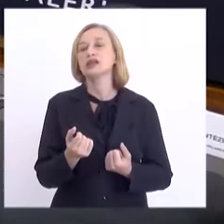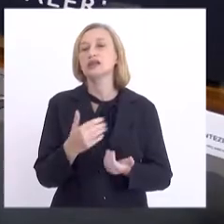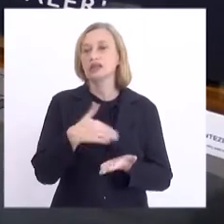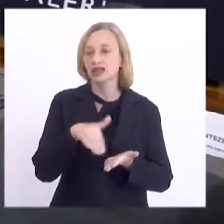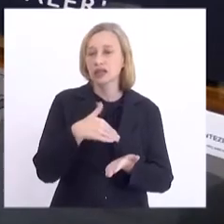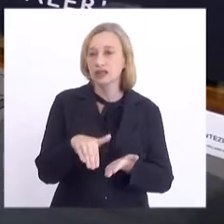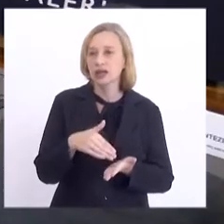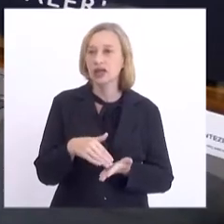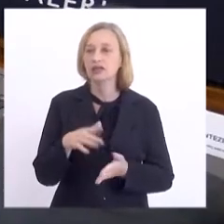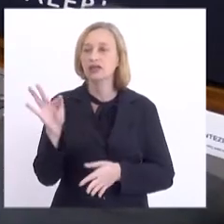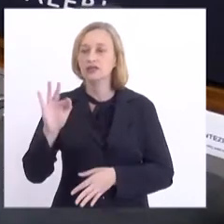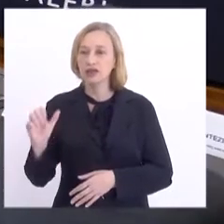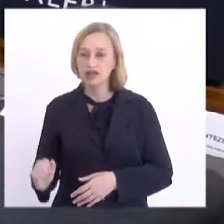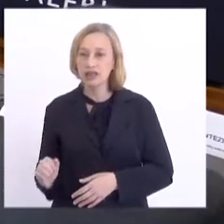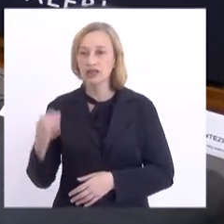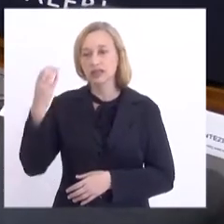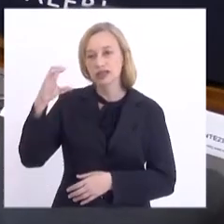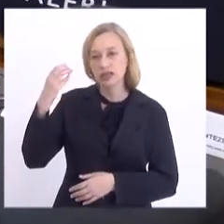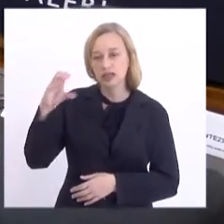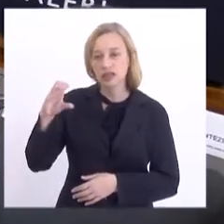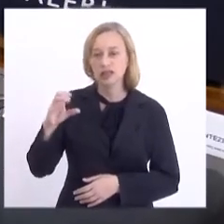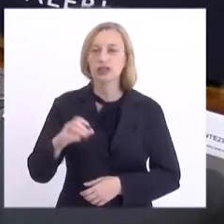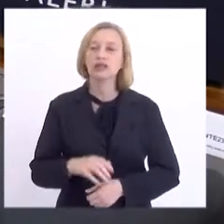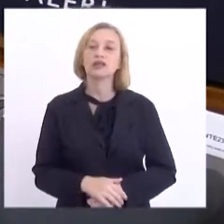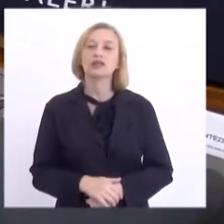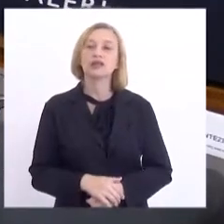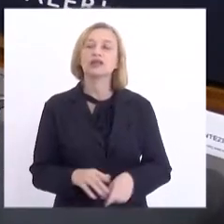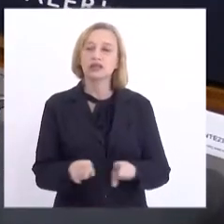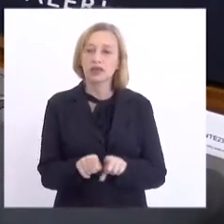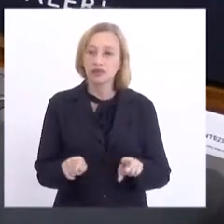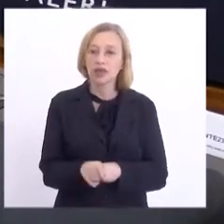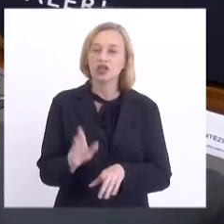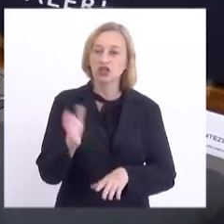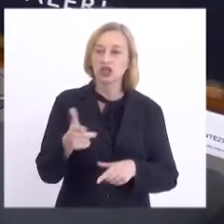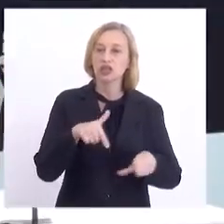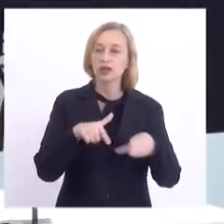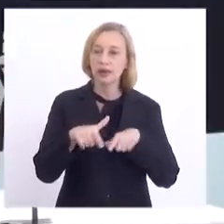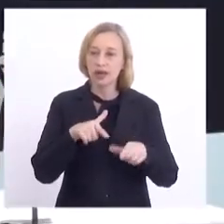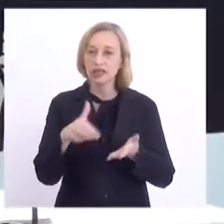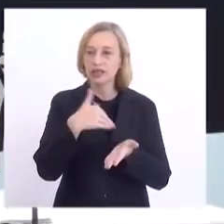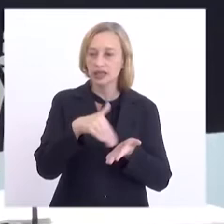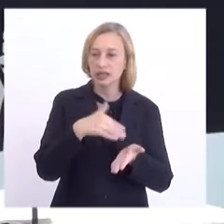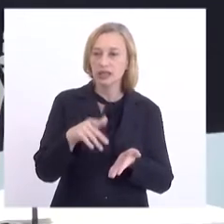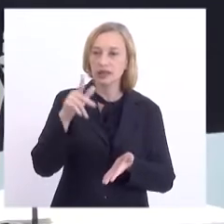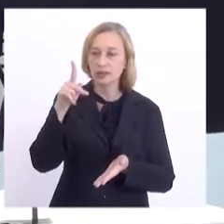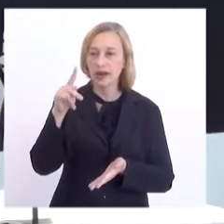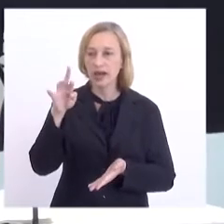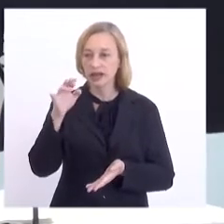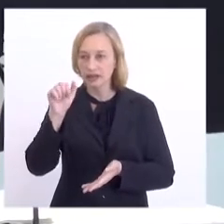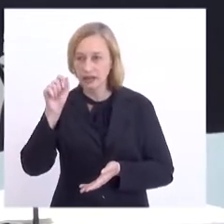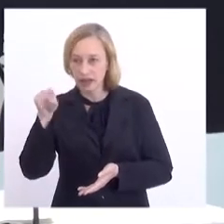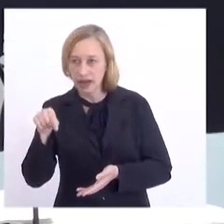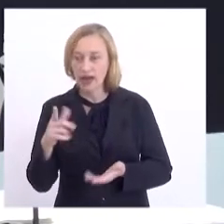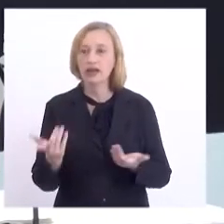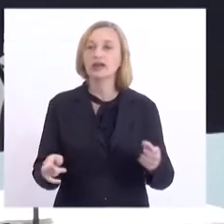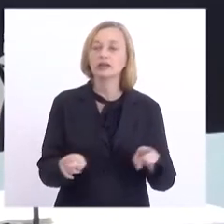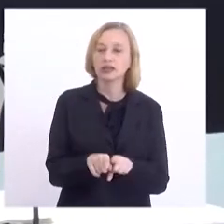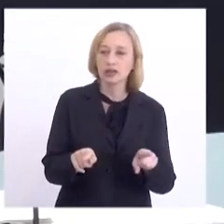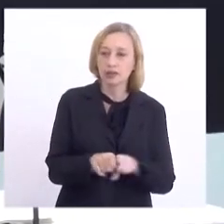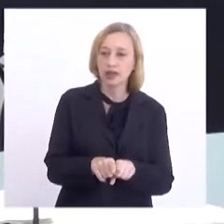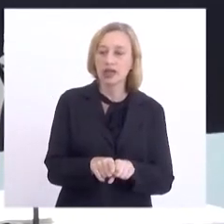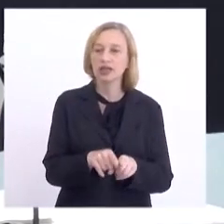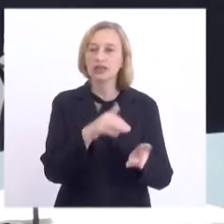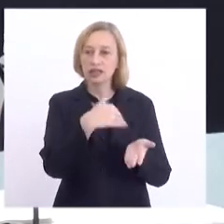e Reis assessor econômico da da fazenda do Paraná foi secretário-executivo da Educação na gestão Deputado Comte Bittencourt